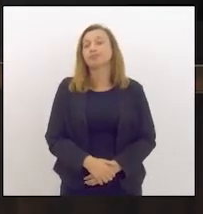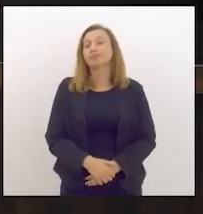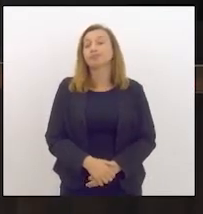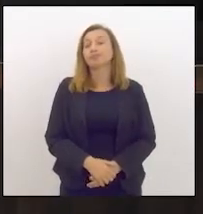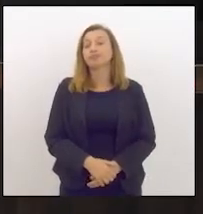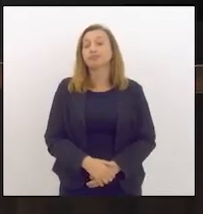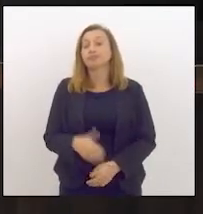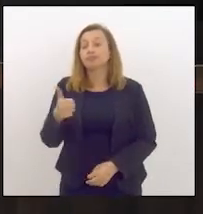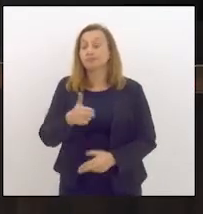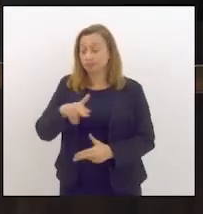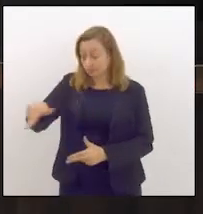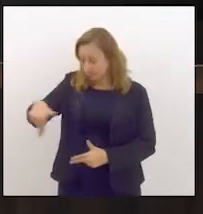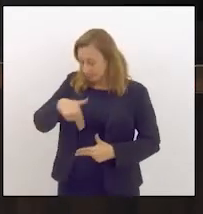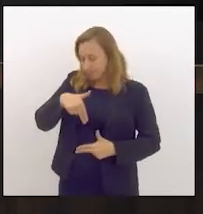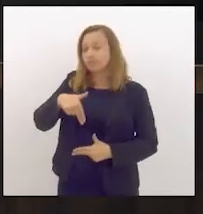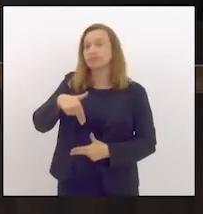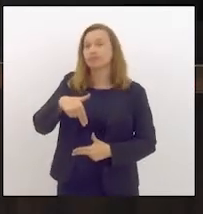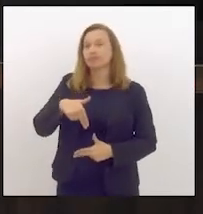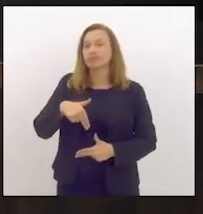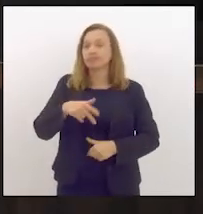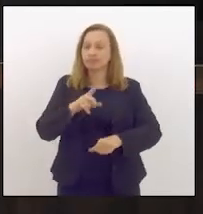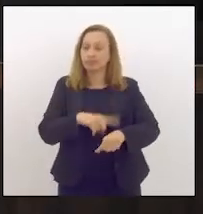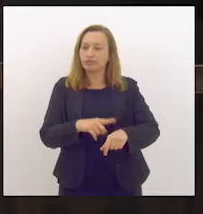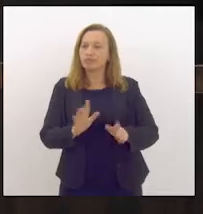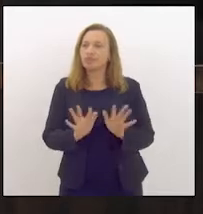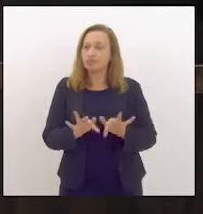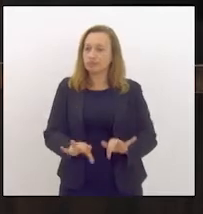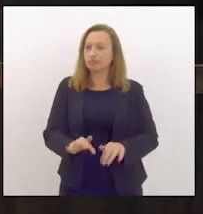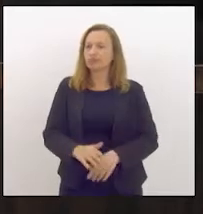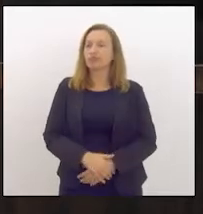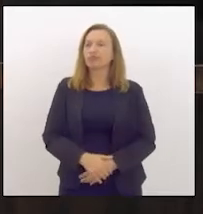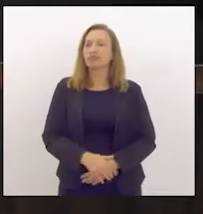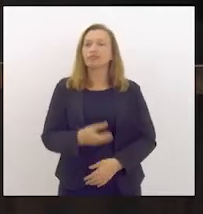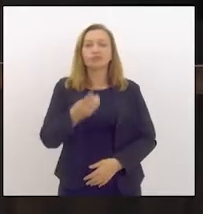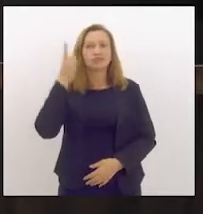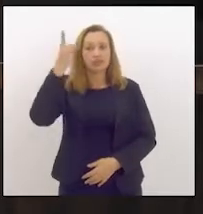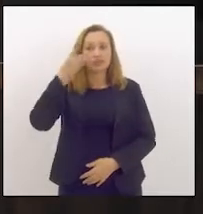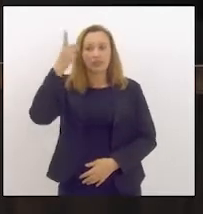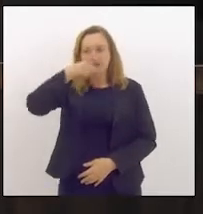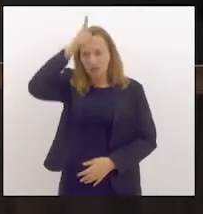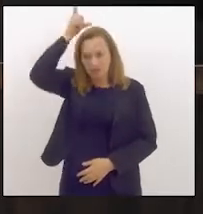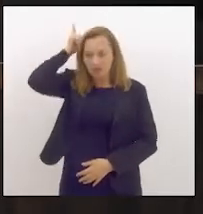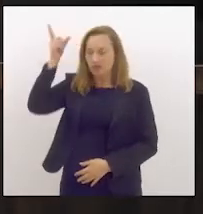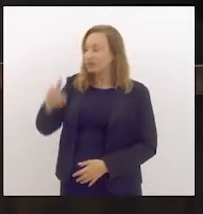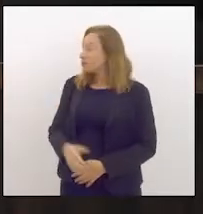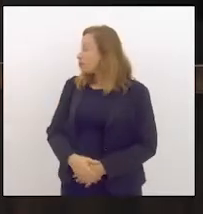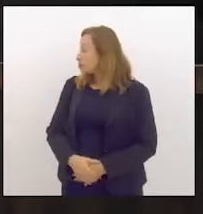o primeiro orador inscrito no expediente final é o Nobre Deputado Luiz Paulo